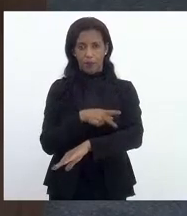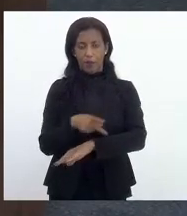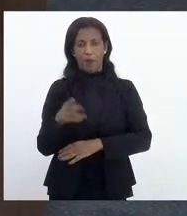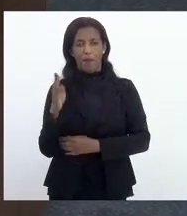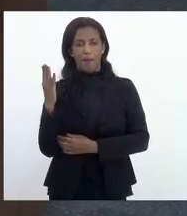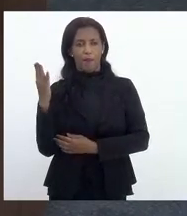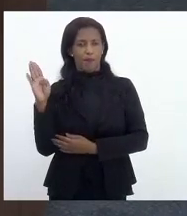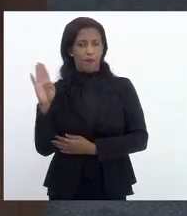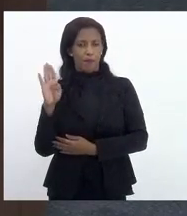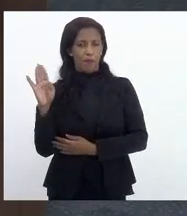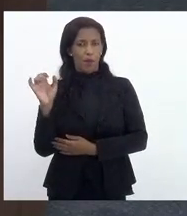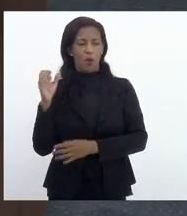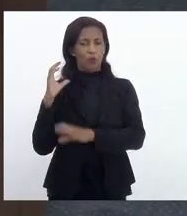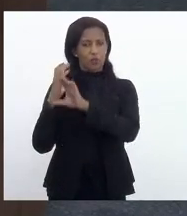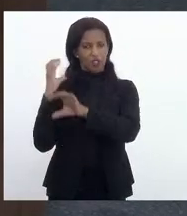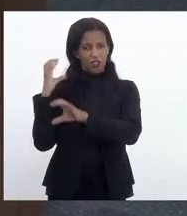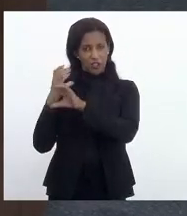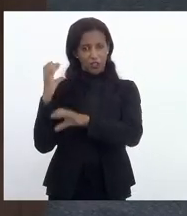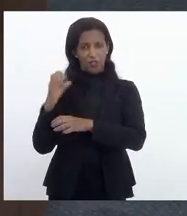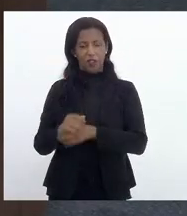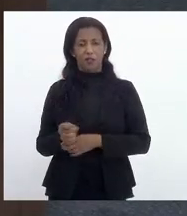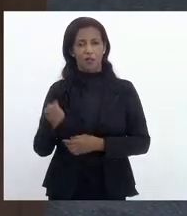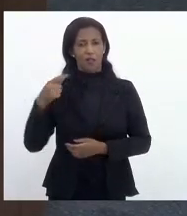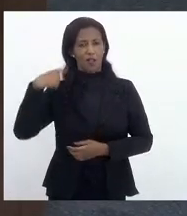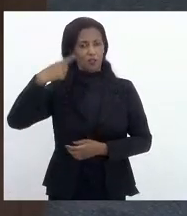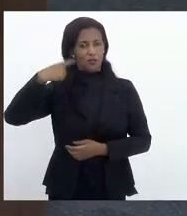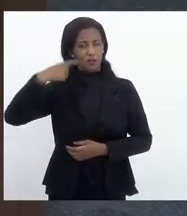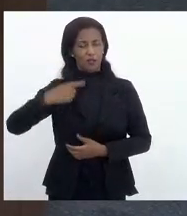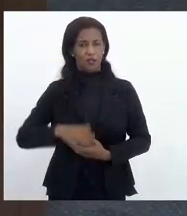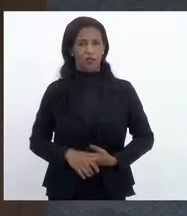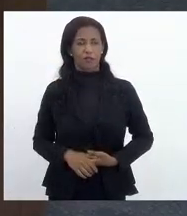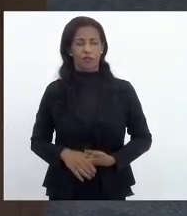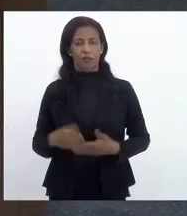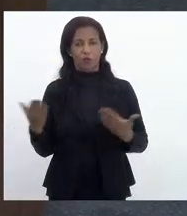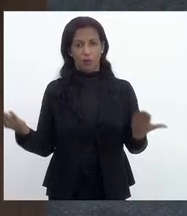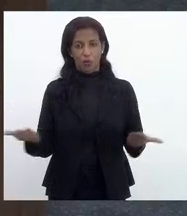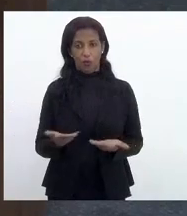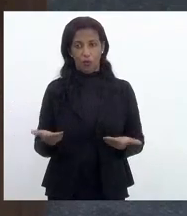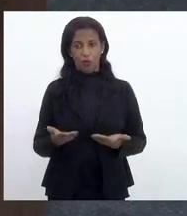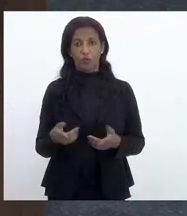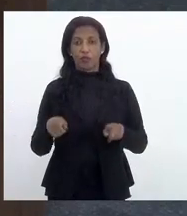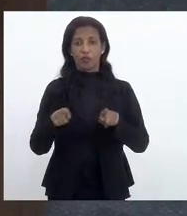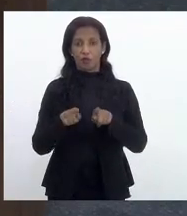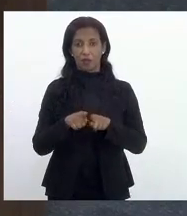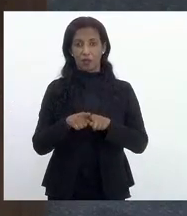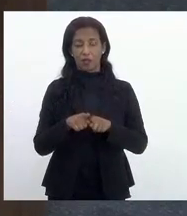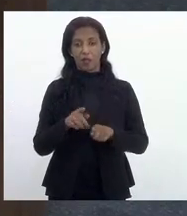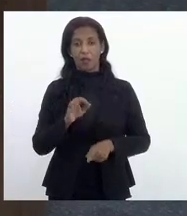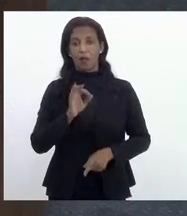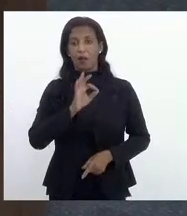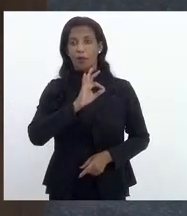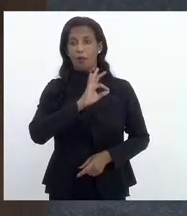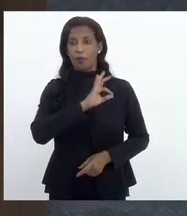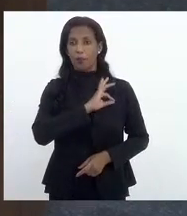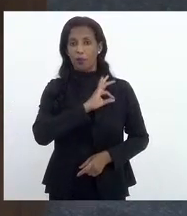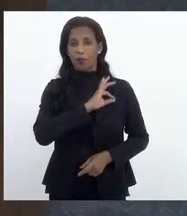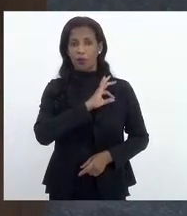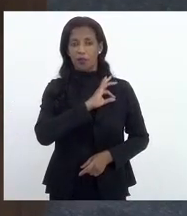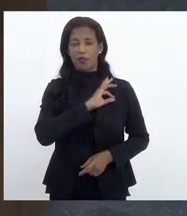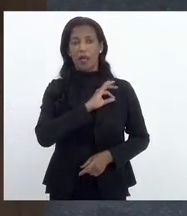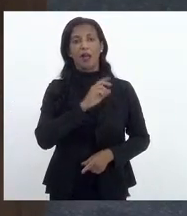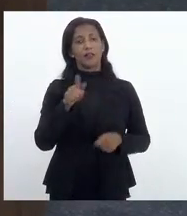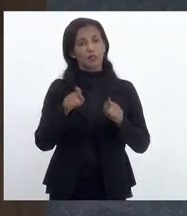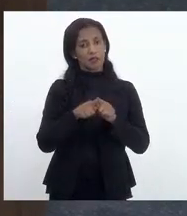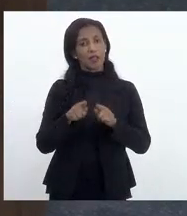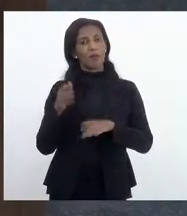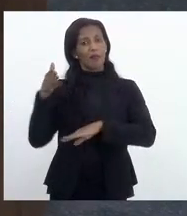biólogos Engenheiros advogados hoje em dia também policiais que estão nas fileiras da